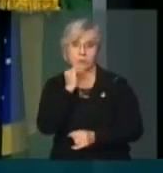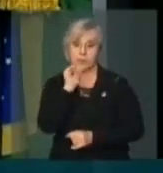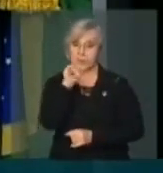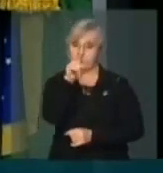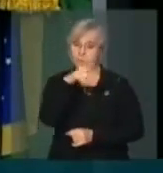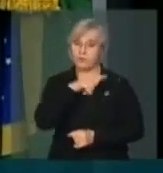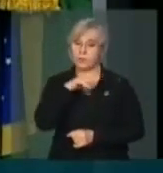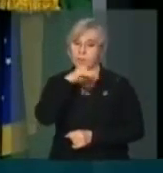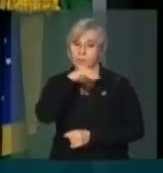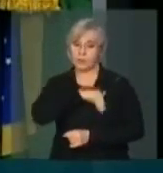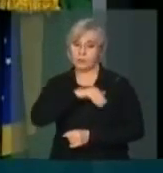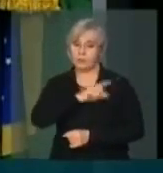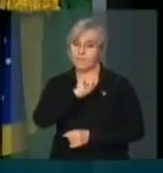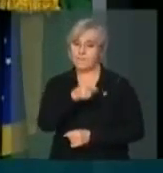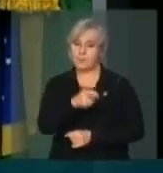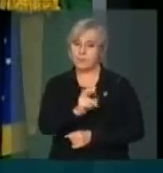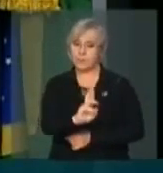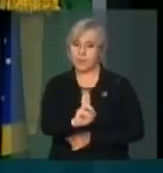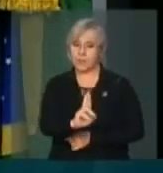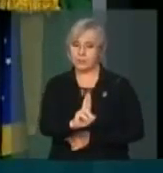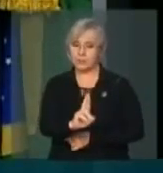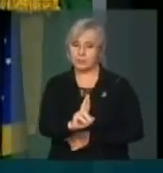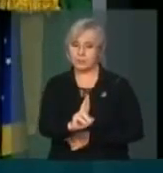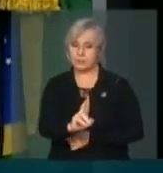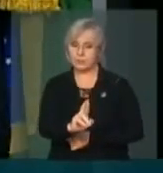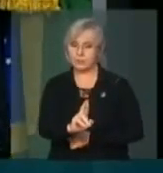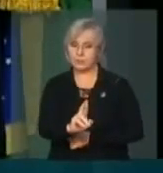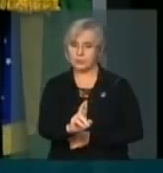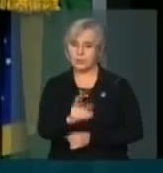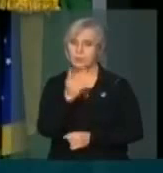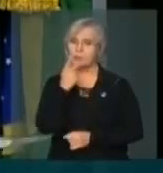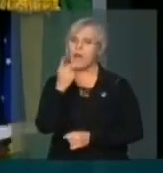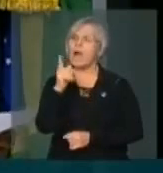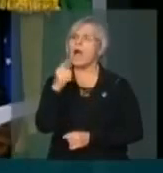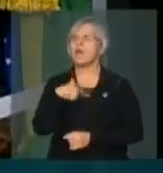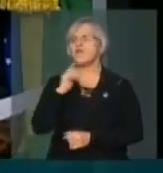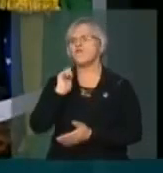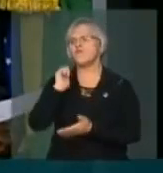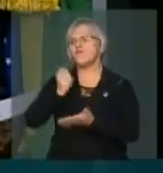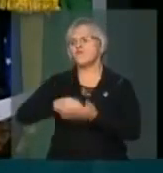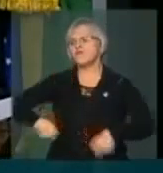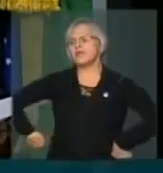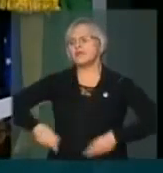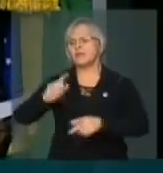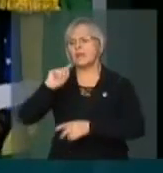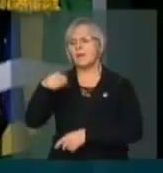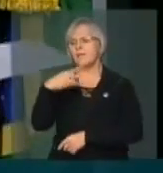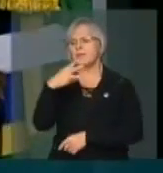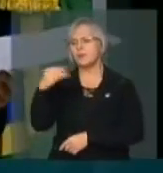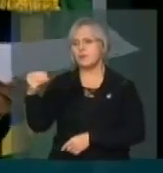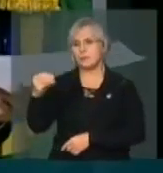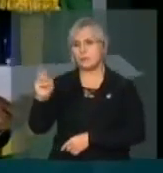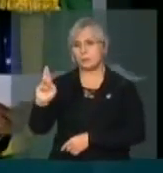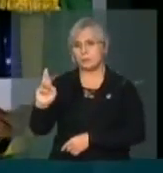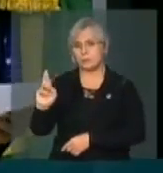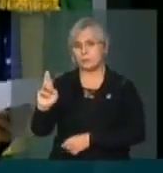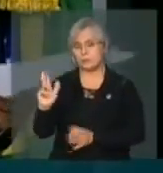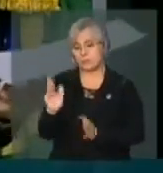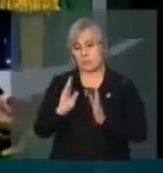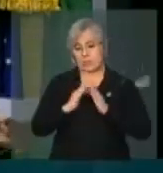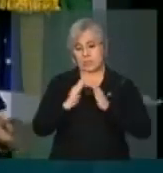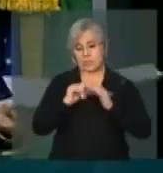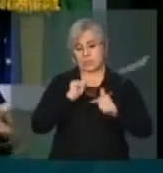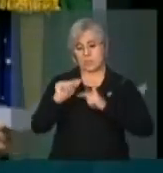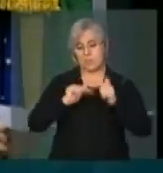salário de R$1.000 e dissesse que vai gastar 1.300. Na casa do trabalhador brasileiro,